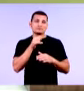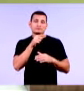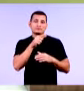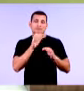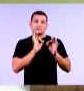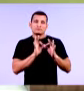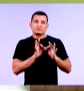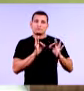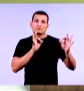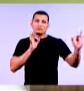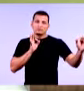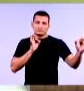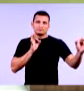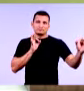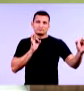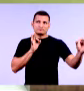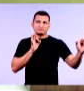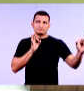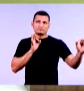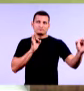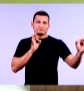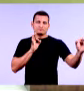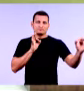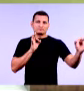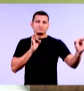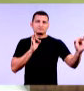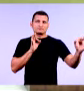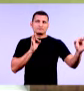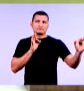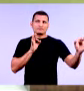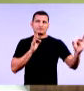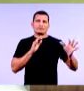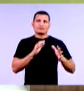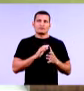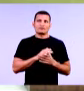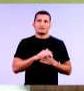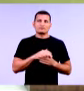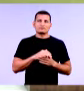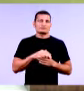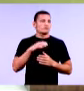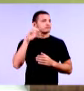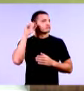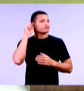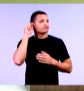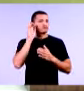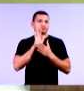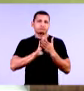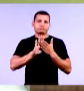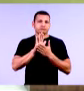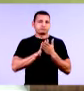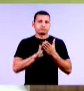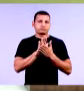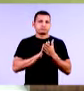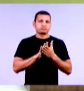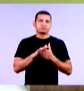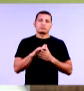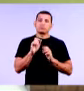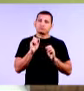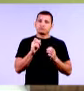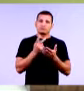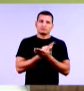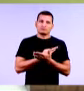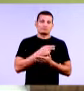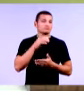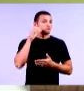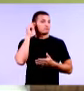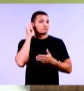muito longe, vamos supor que você esteja a 2 quadras de distância da casa, você não vai escutar, né? Então daí o que é que acontece? Você não